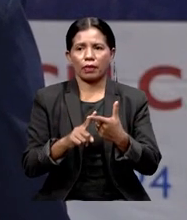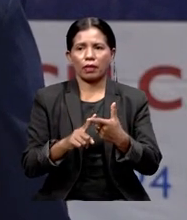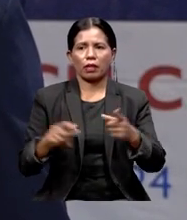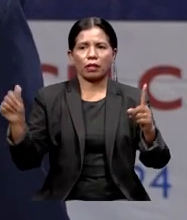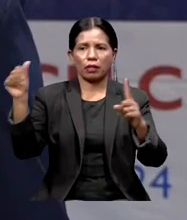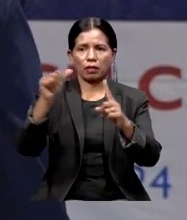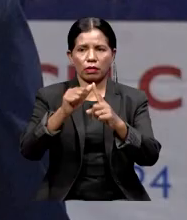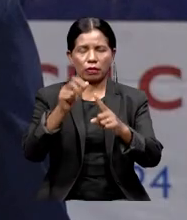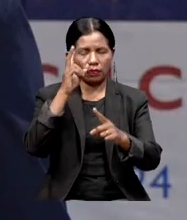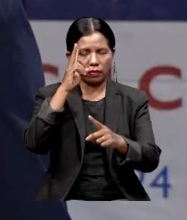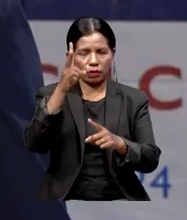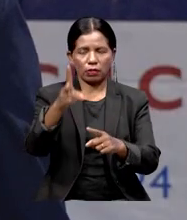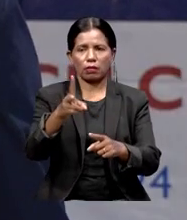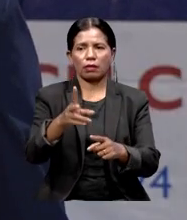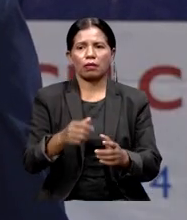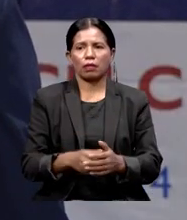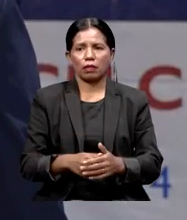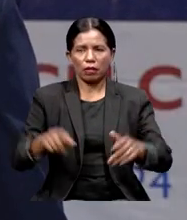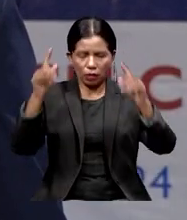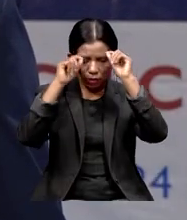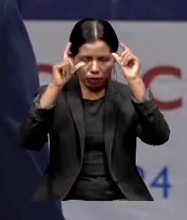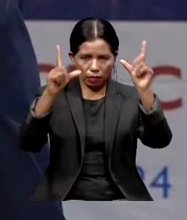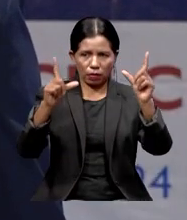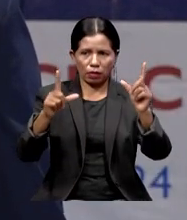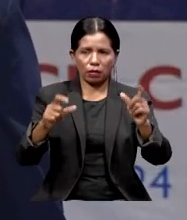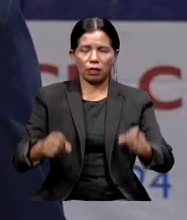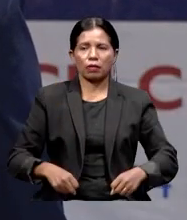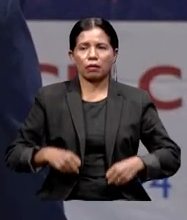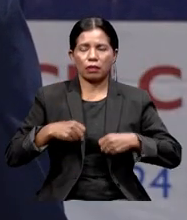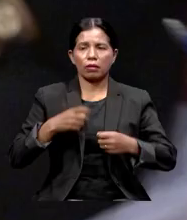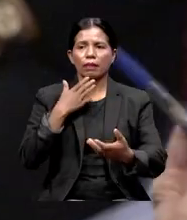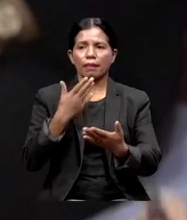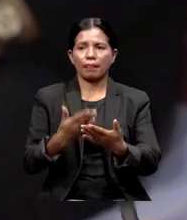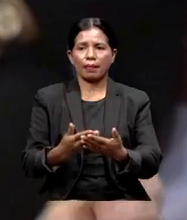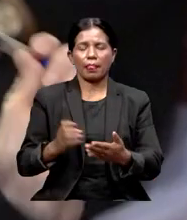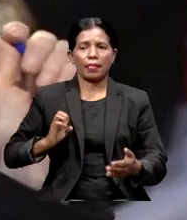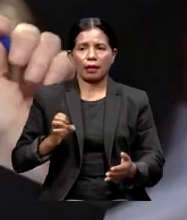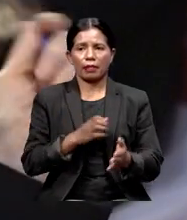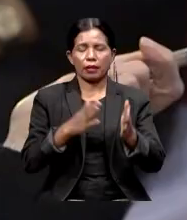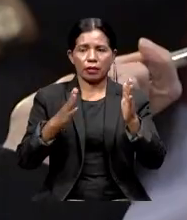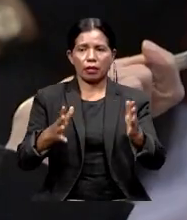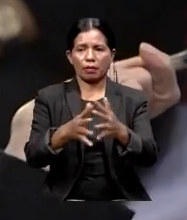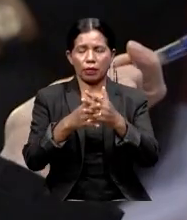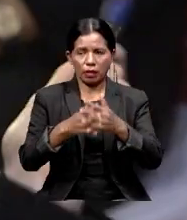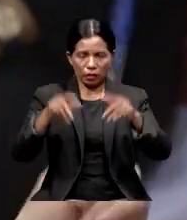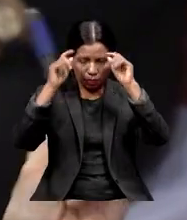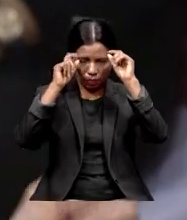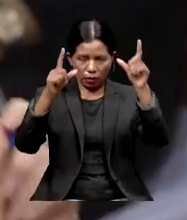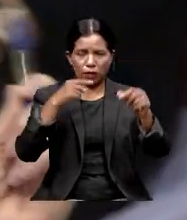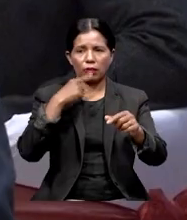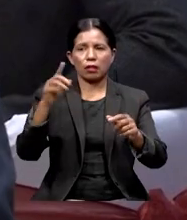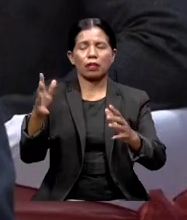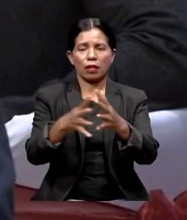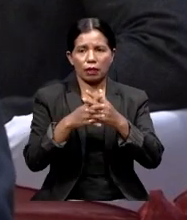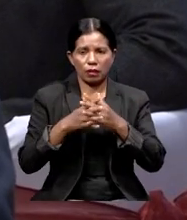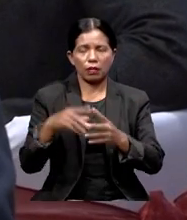atuatinzi visão Timor-Leste de Nebema saudável. Nunemos embaixadora Estados Unidos América Timor-Leste atetem Estados